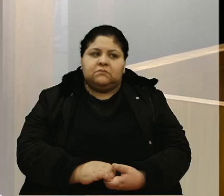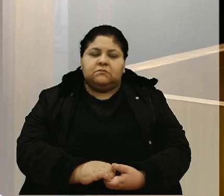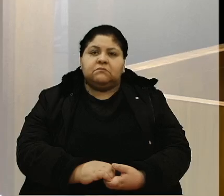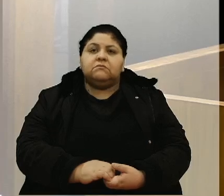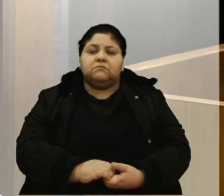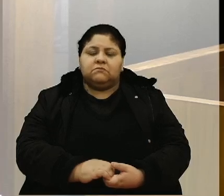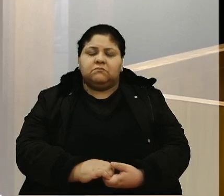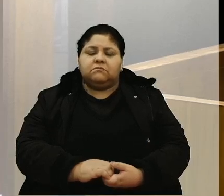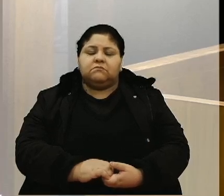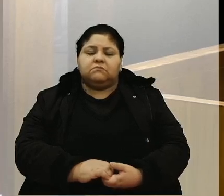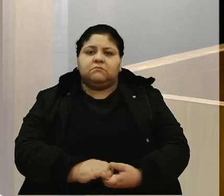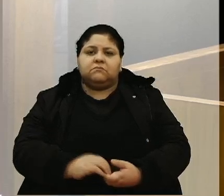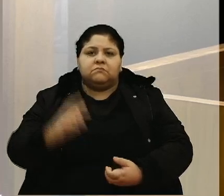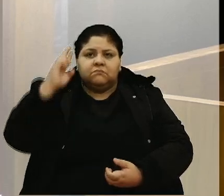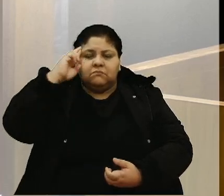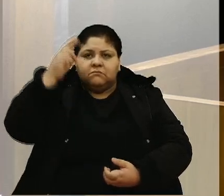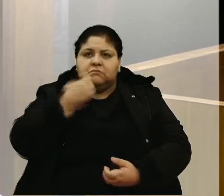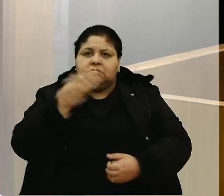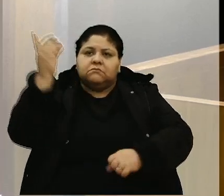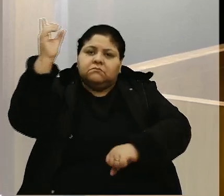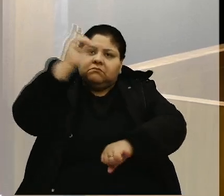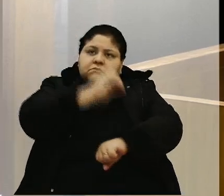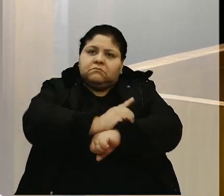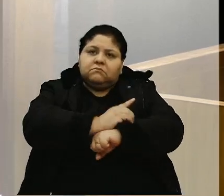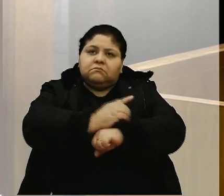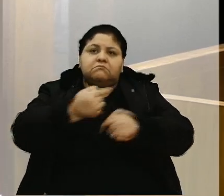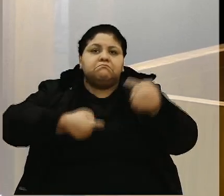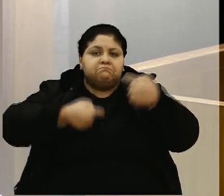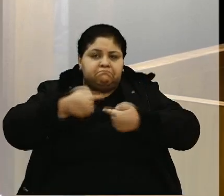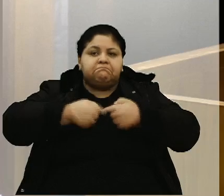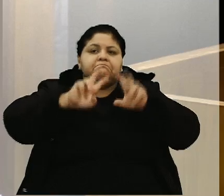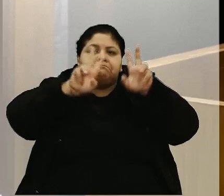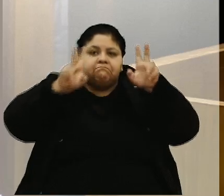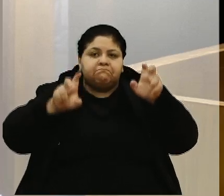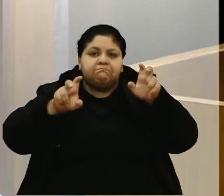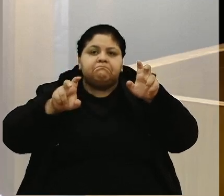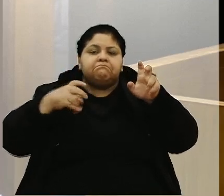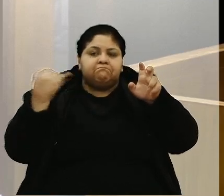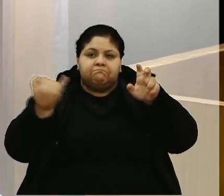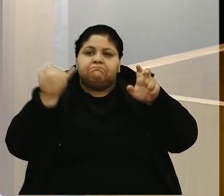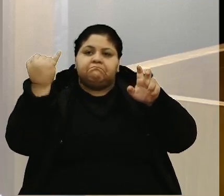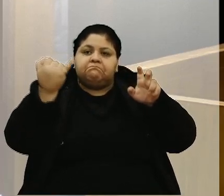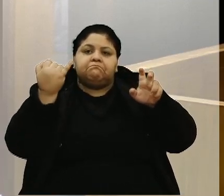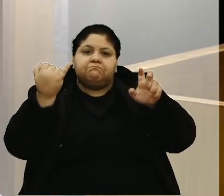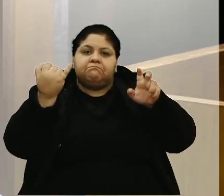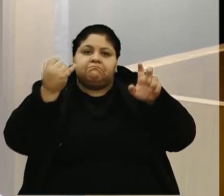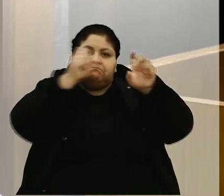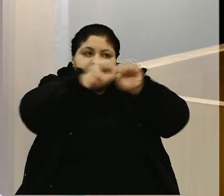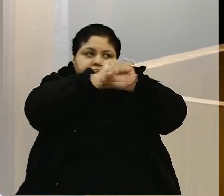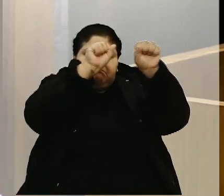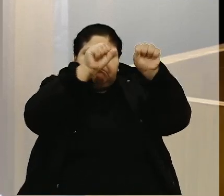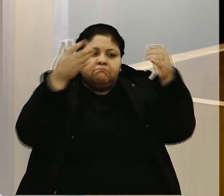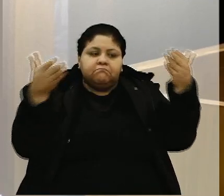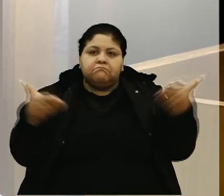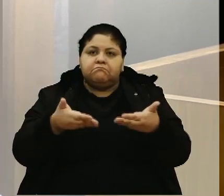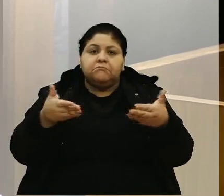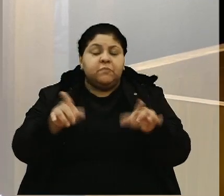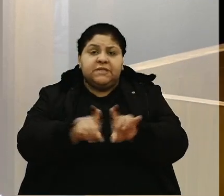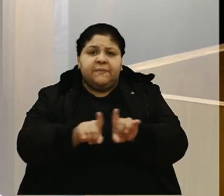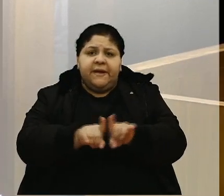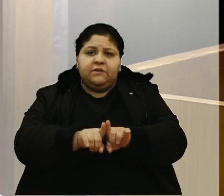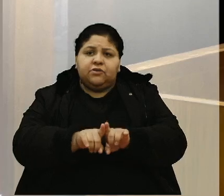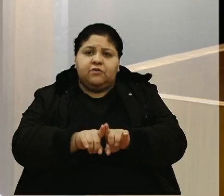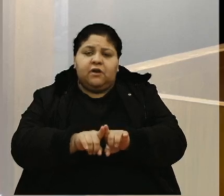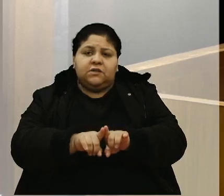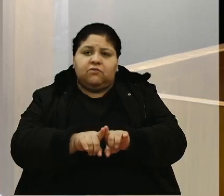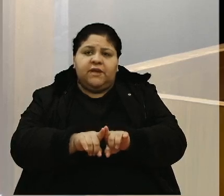Senhoras e senhores, bom dia. Debates e assuntos muito pertinentes na manhã de hoje. E eu quero lhe